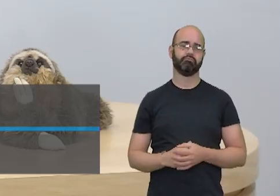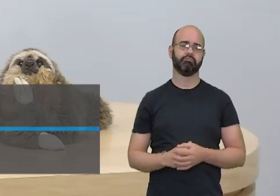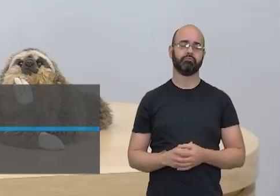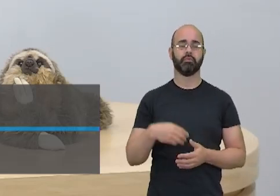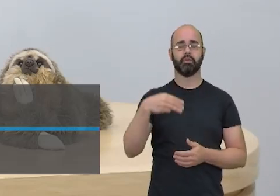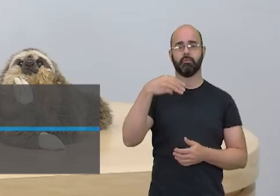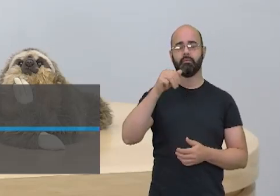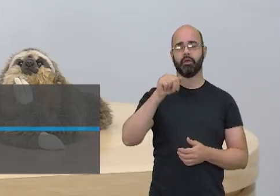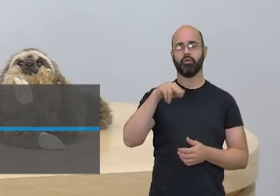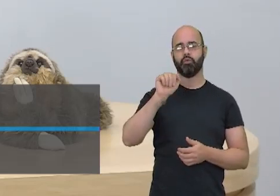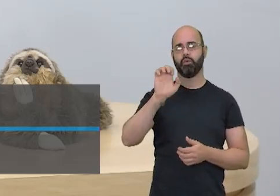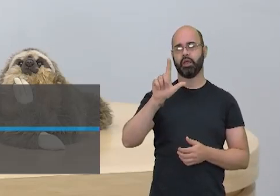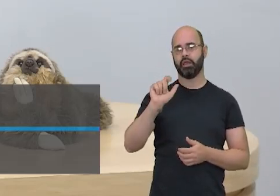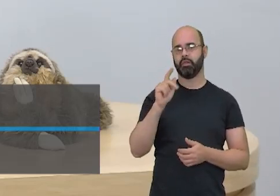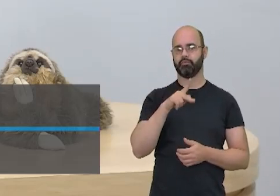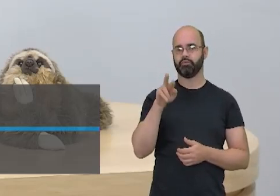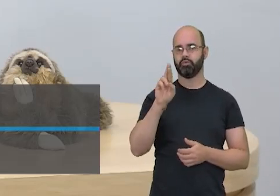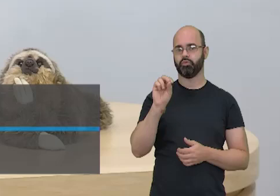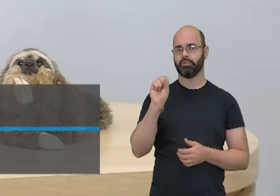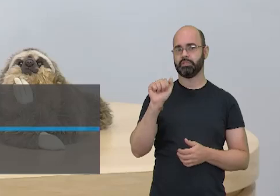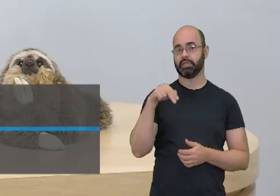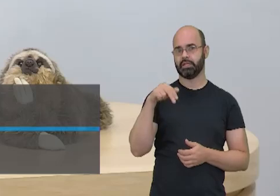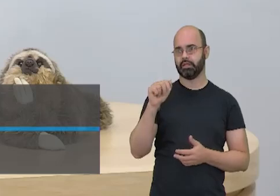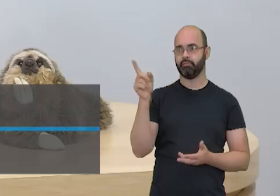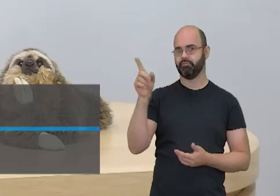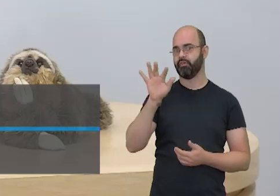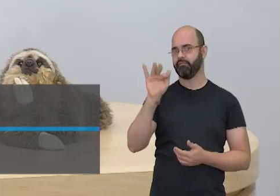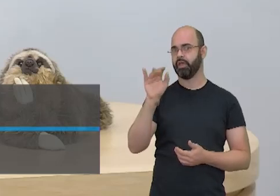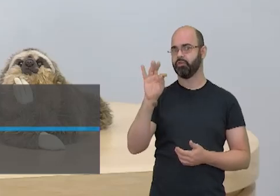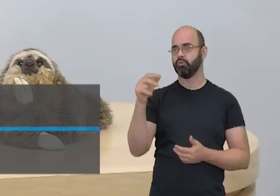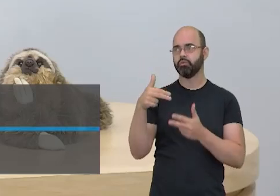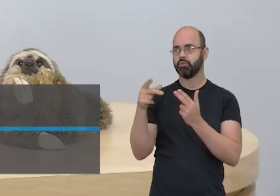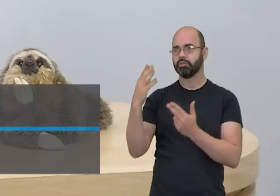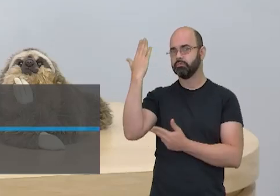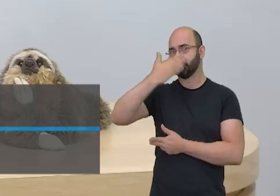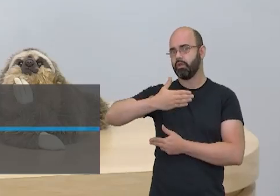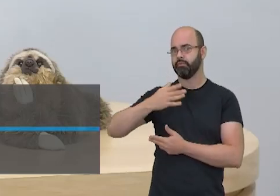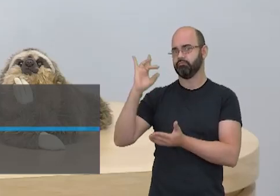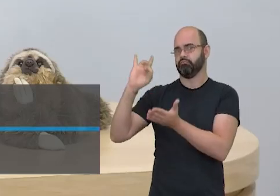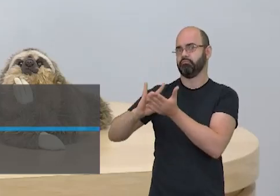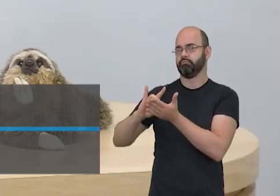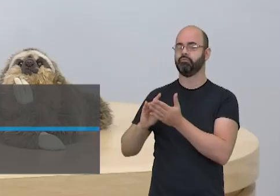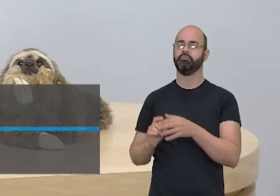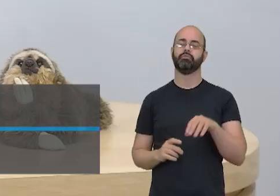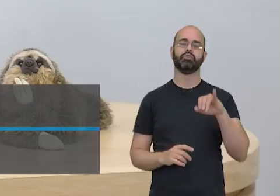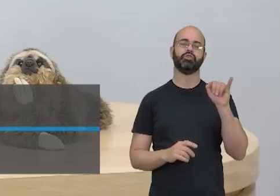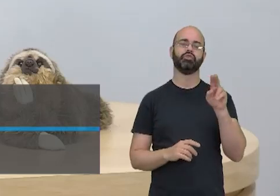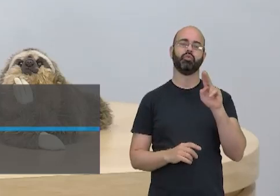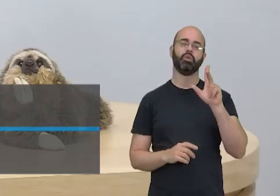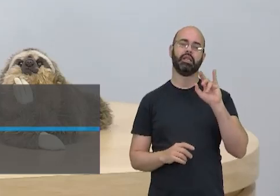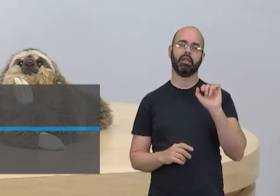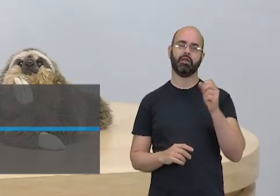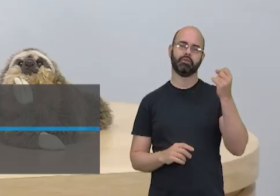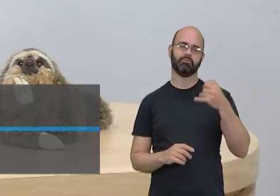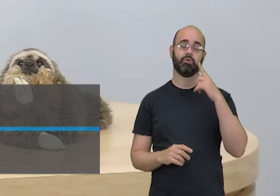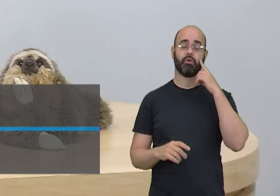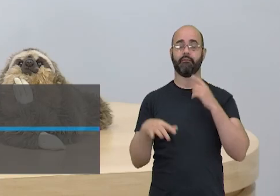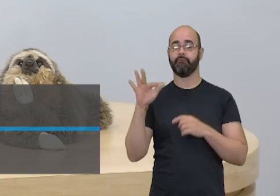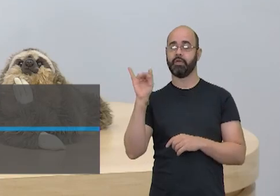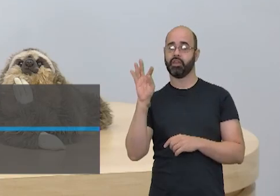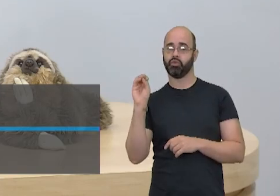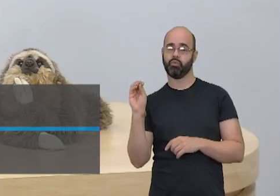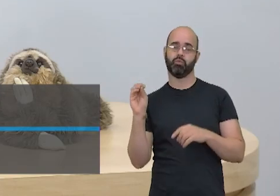Manuela da Pro Rosana diz: o fato é algo comprovado, que é real. A Júlia Tenori: a diferença entre fato